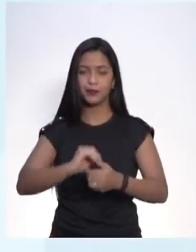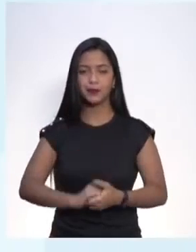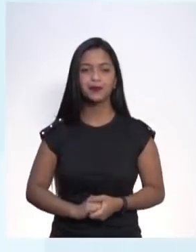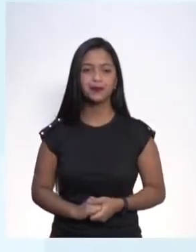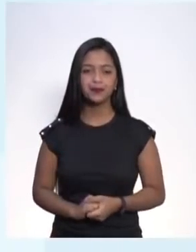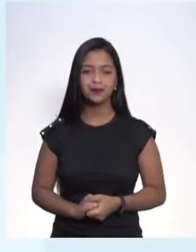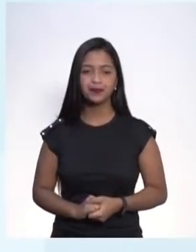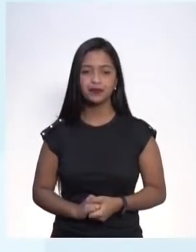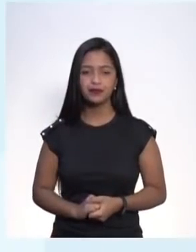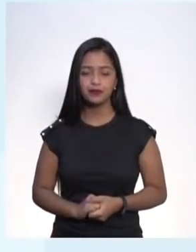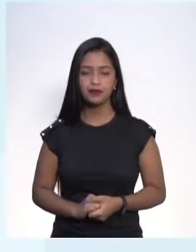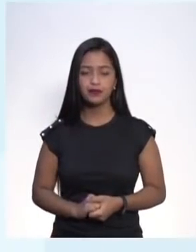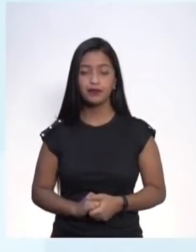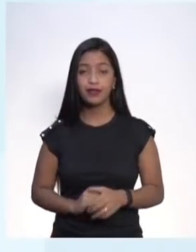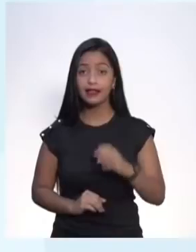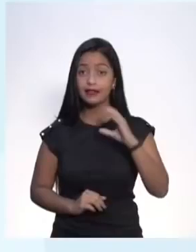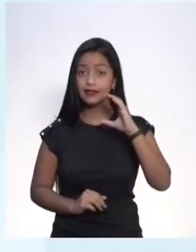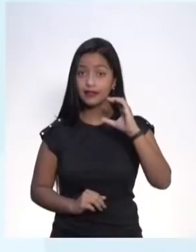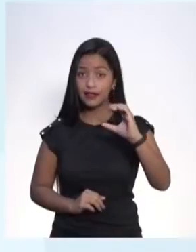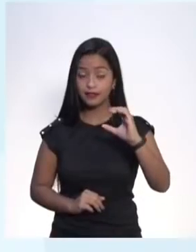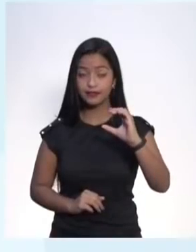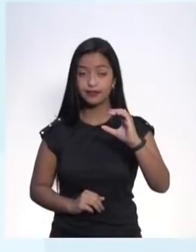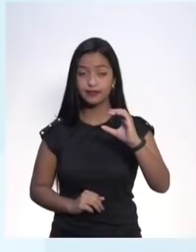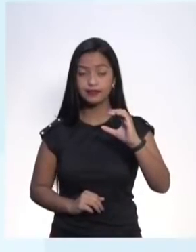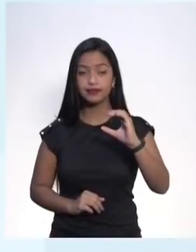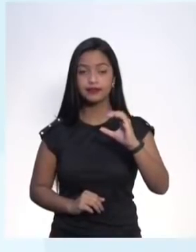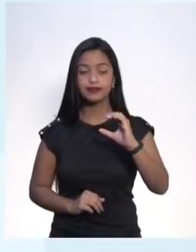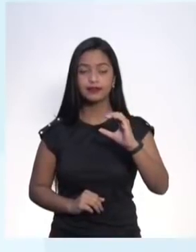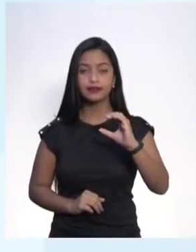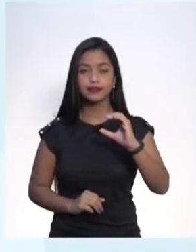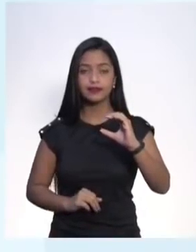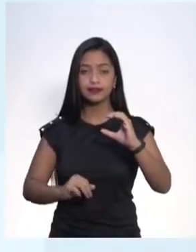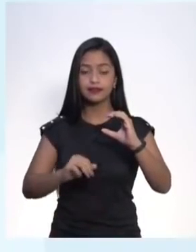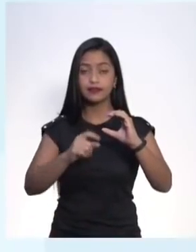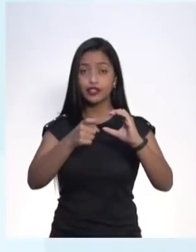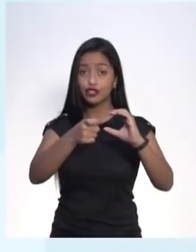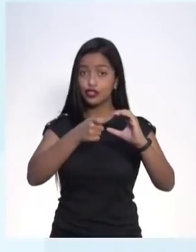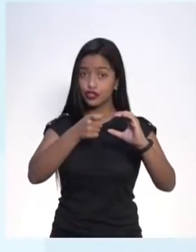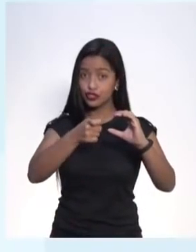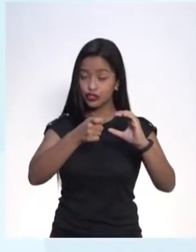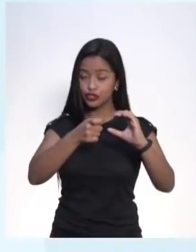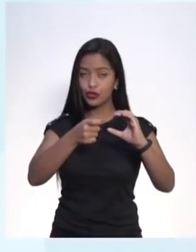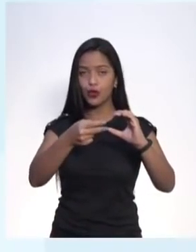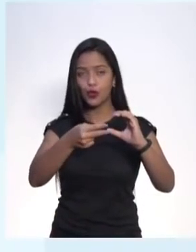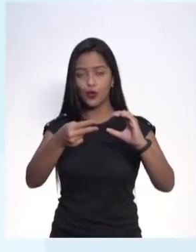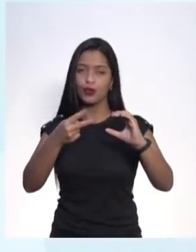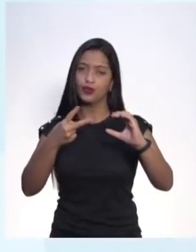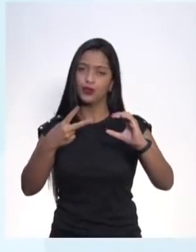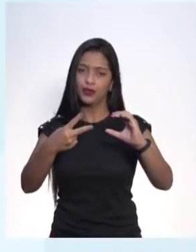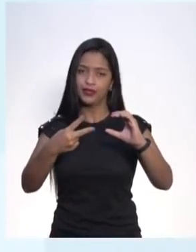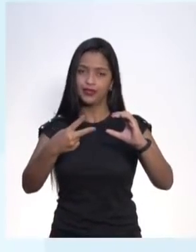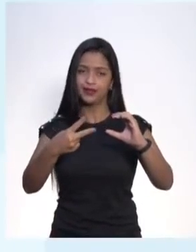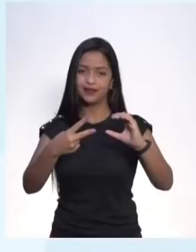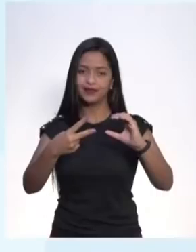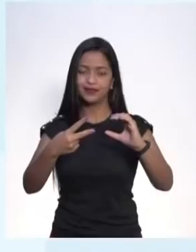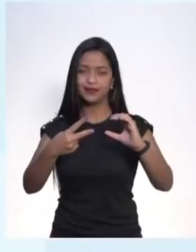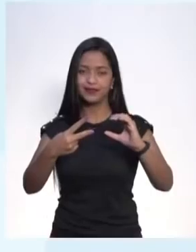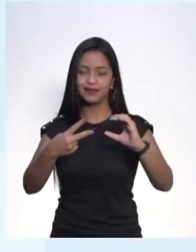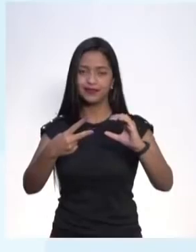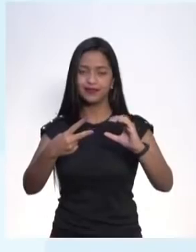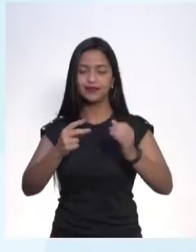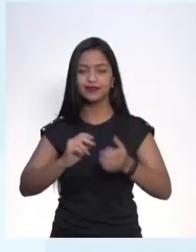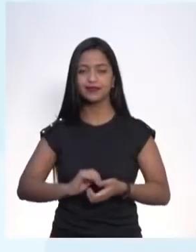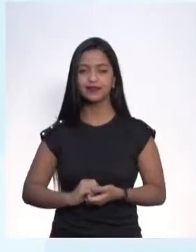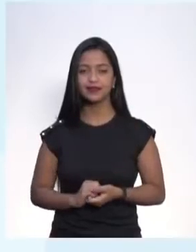C, aí, Ana, eu vou identificar como o X, o 2, né? Como colocaram, né? Sim. Então, o 2 aqui